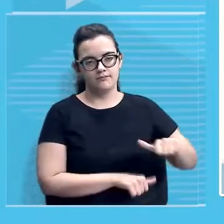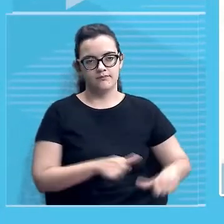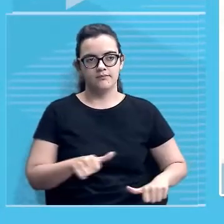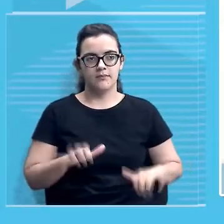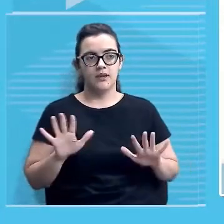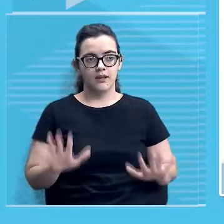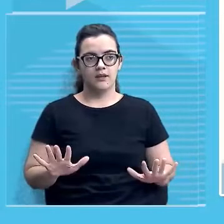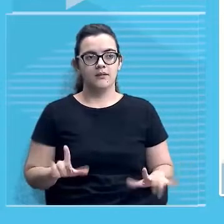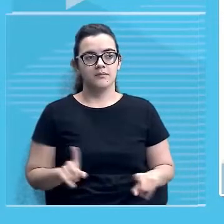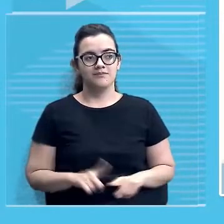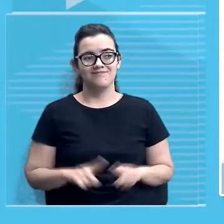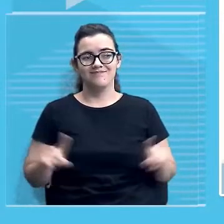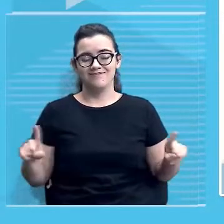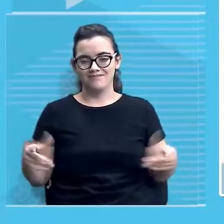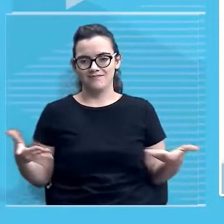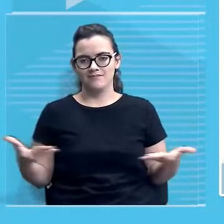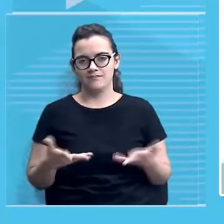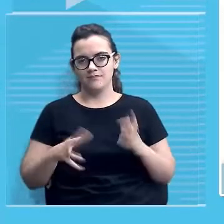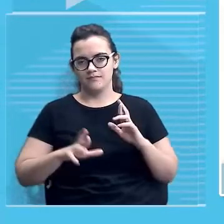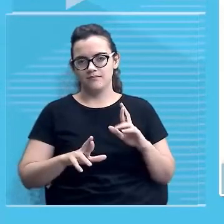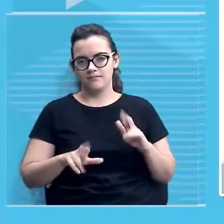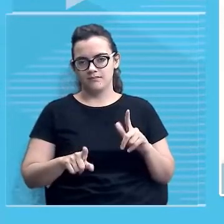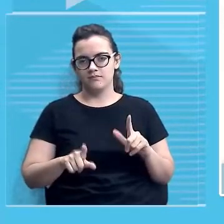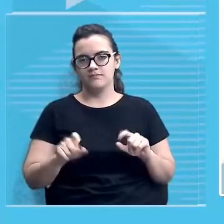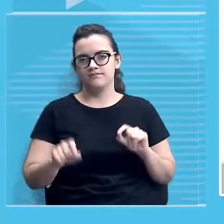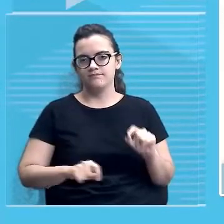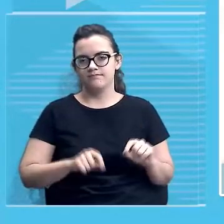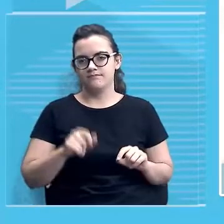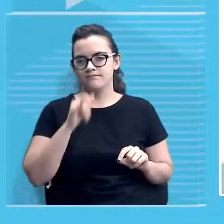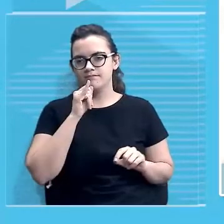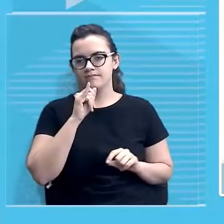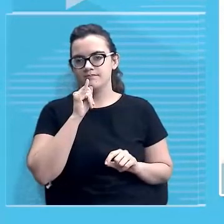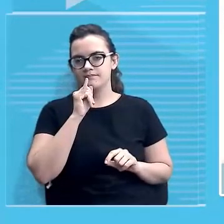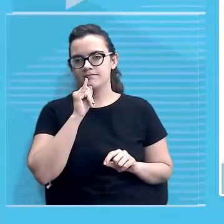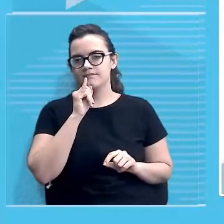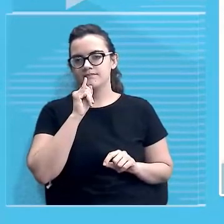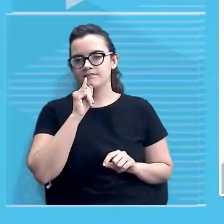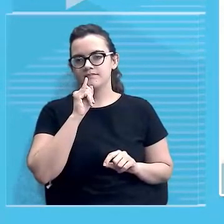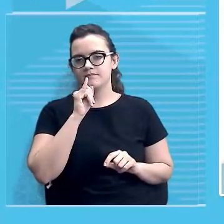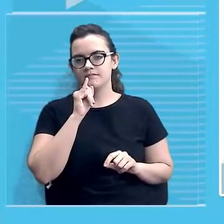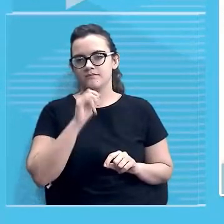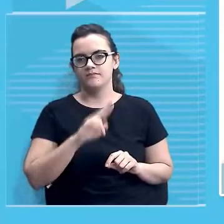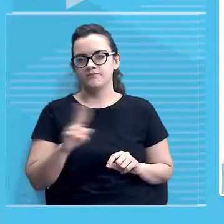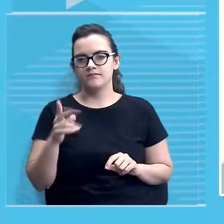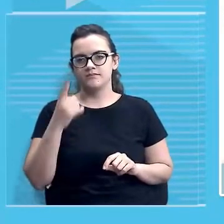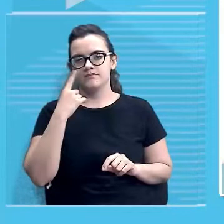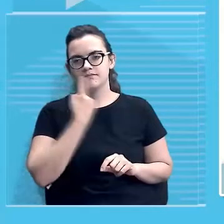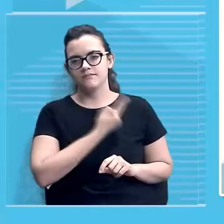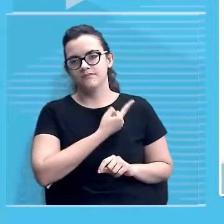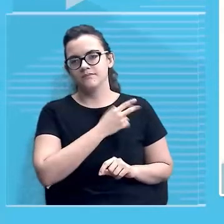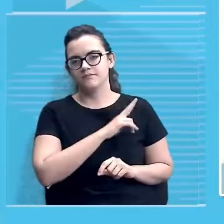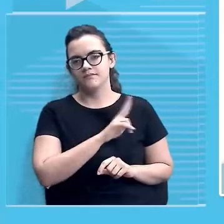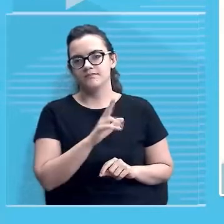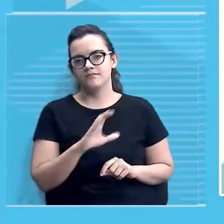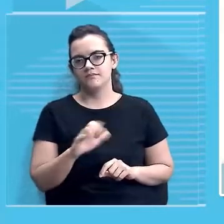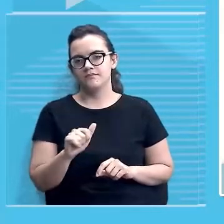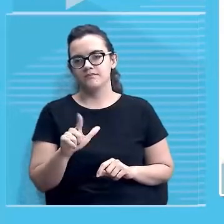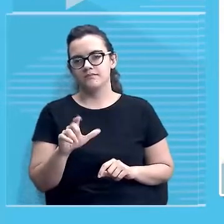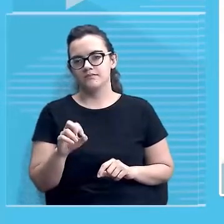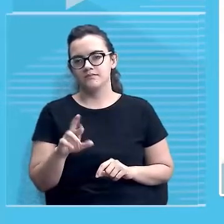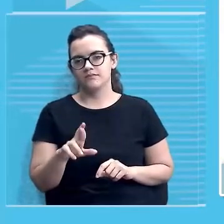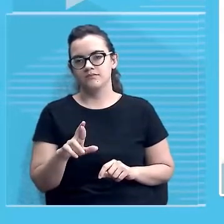Porém, agora eu quero saber qual o tipo de calor que está associado a esses processos.